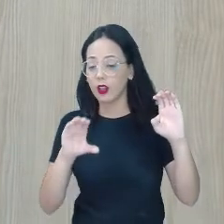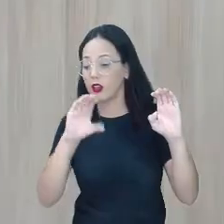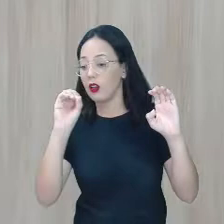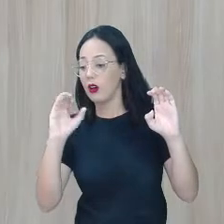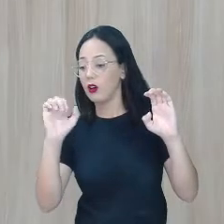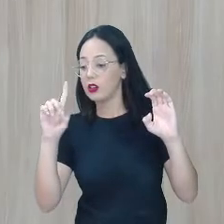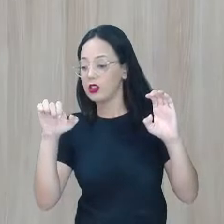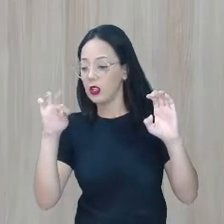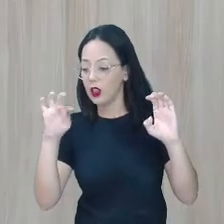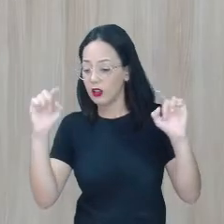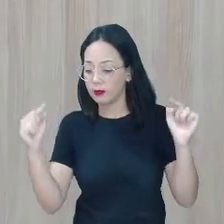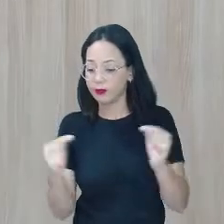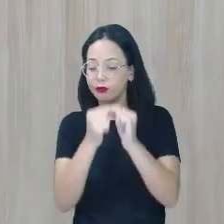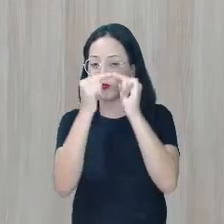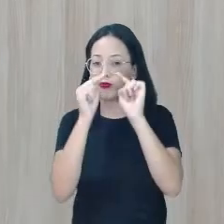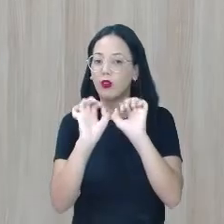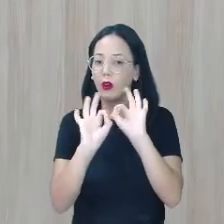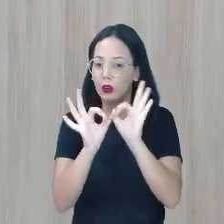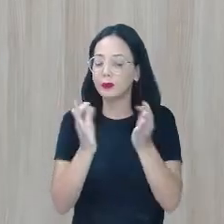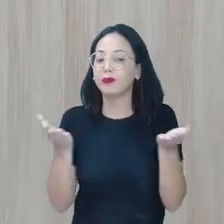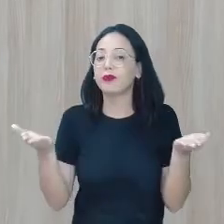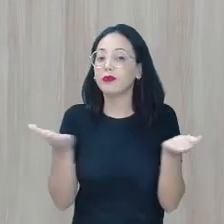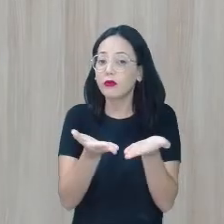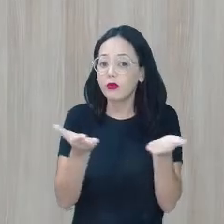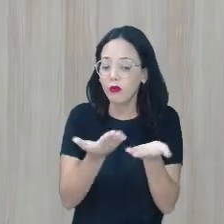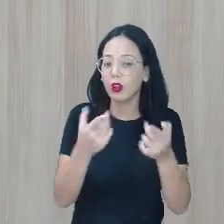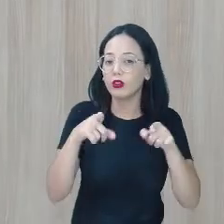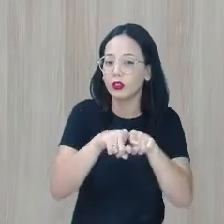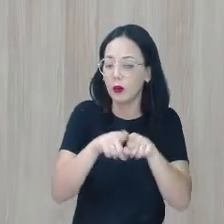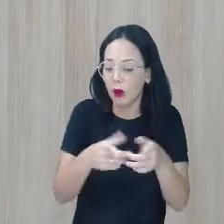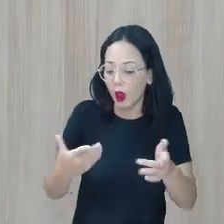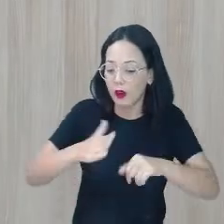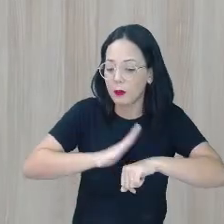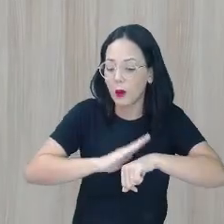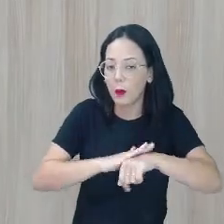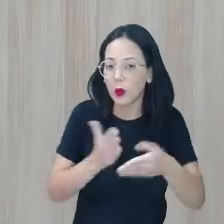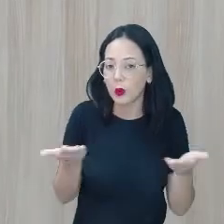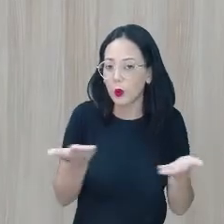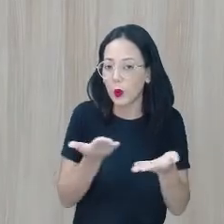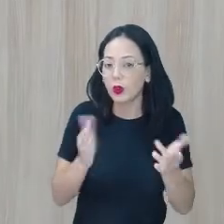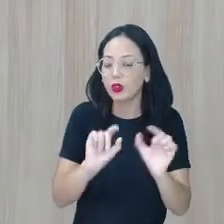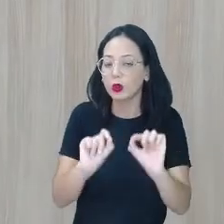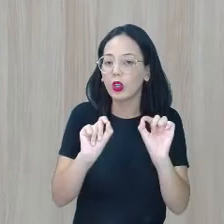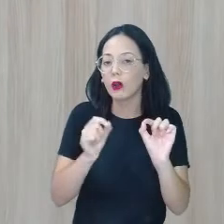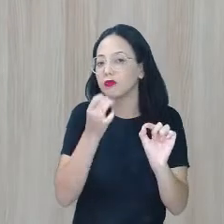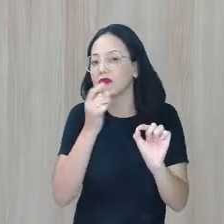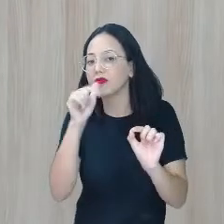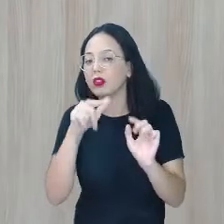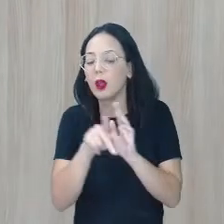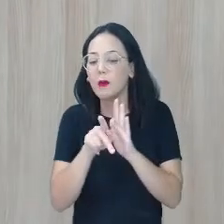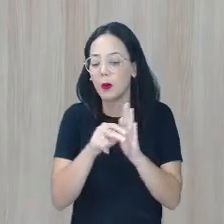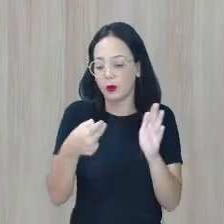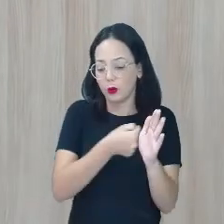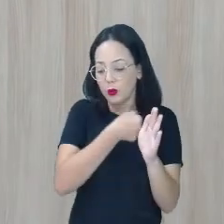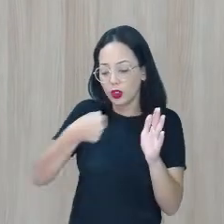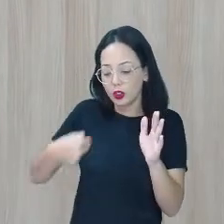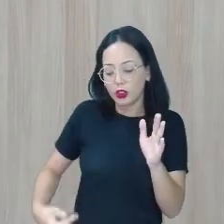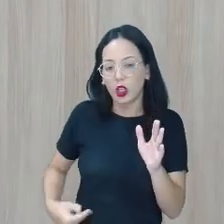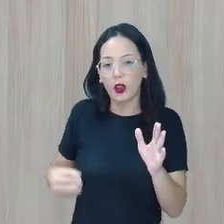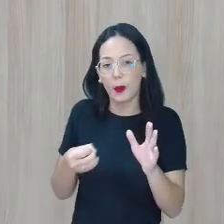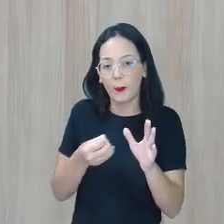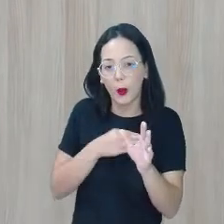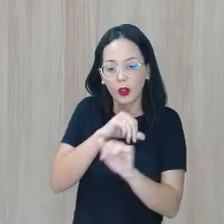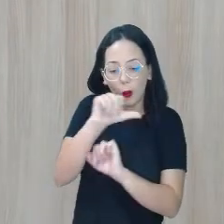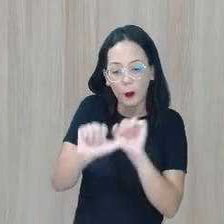Exato. E, nesse sentido, hoje, né, com a ascensão, né, da China moderna, né,